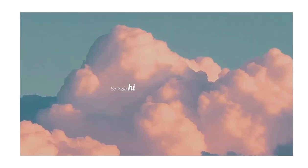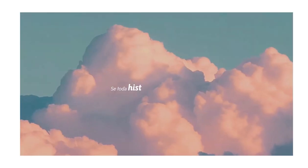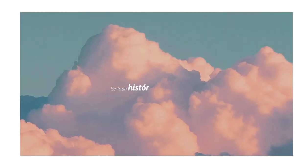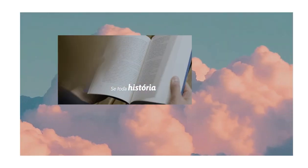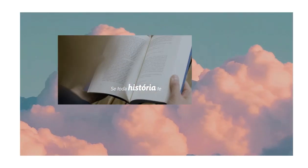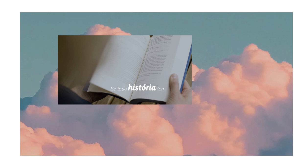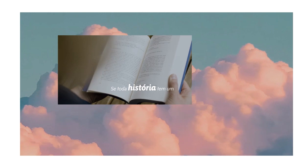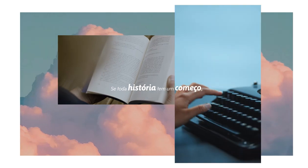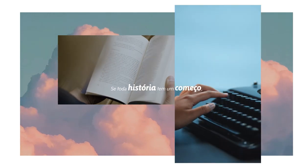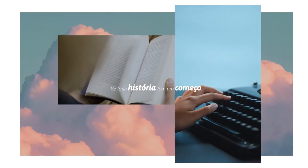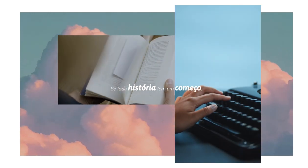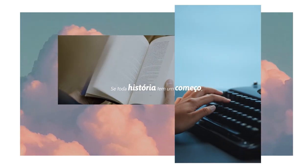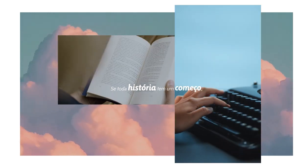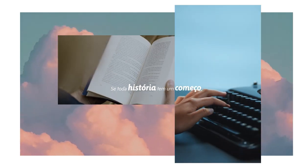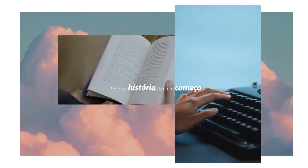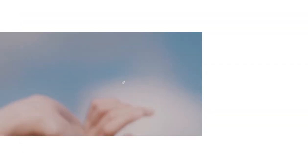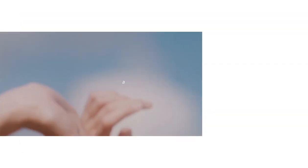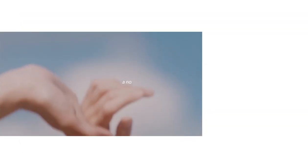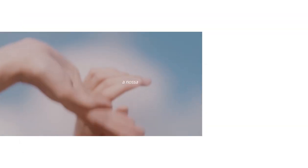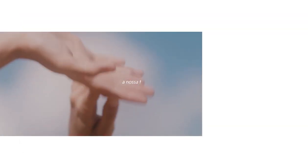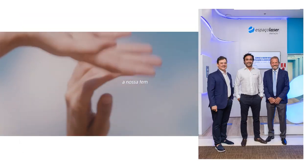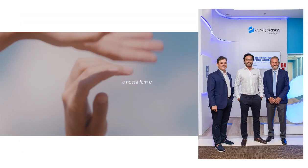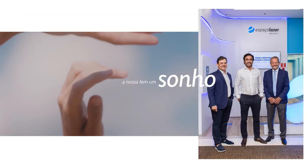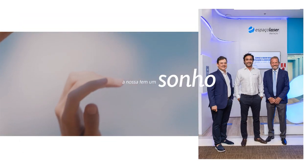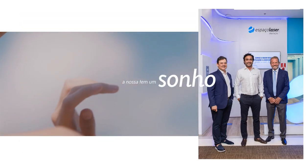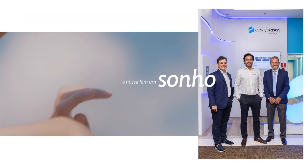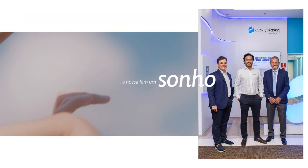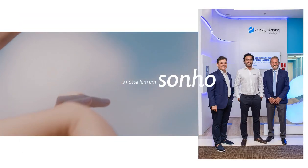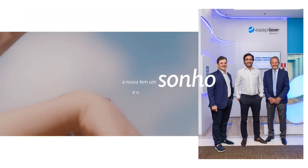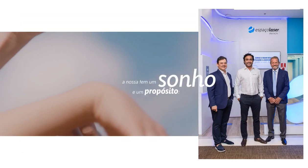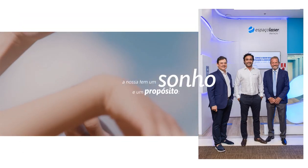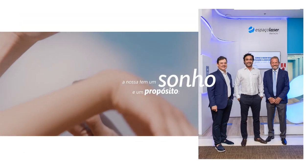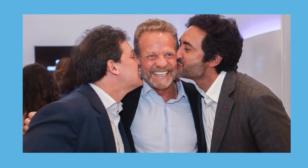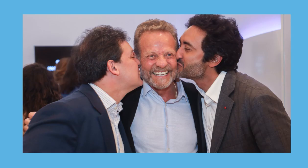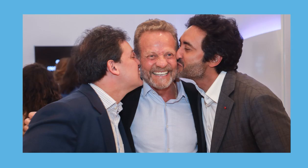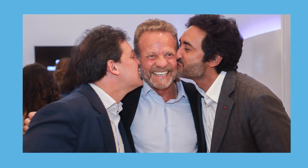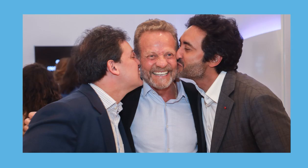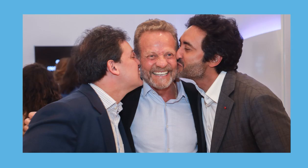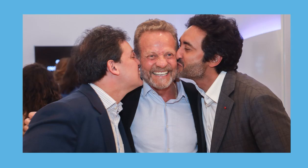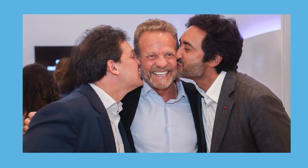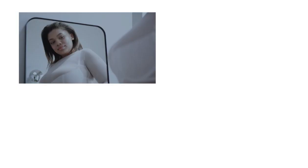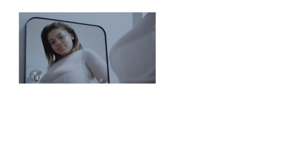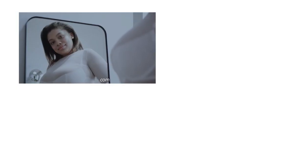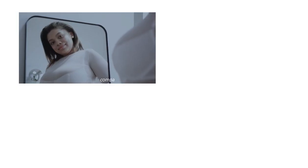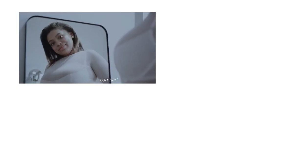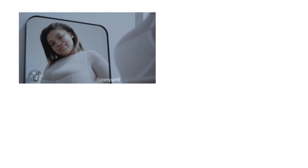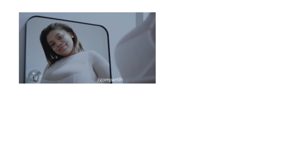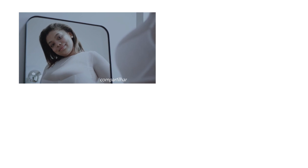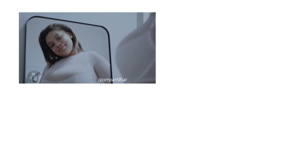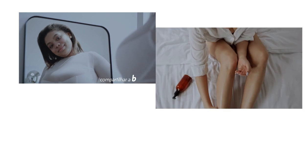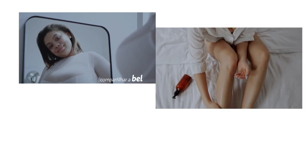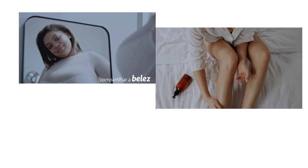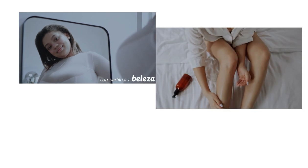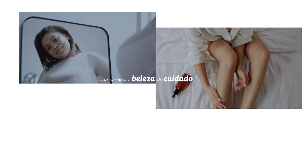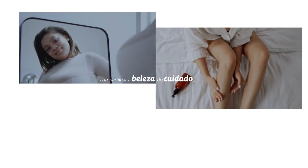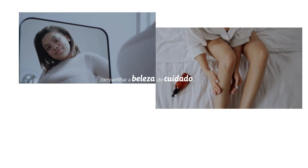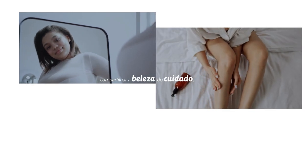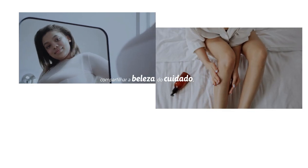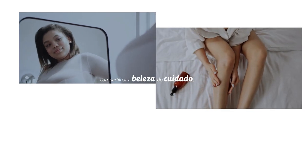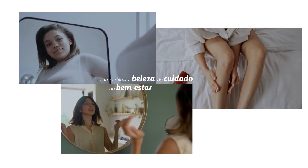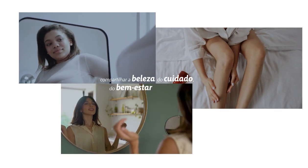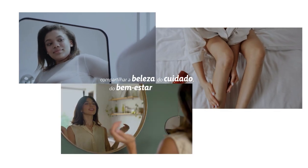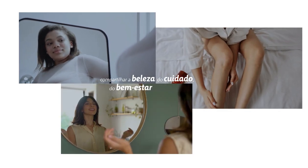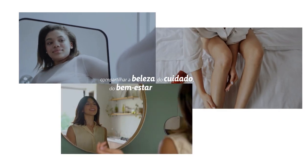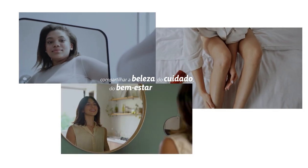fica da história tem um começo a nossa tem um sonho e um propósito compartilhar a beleza do cuidado